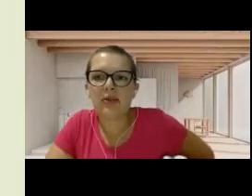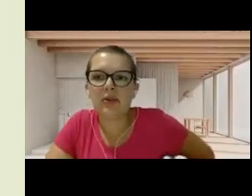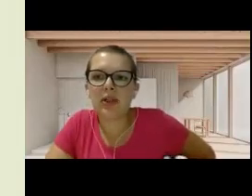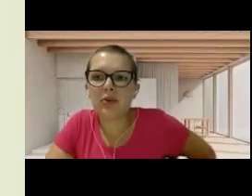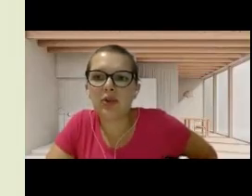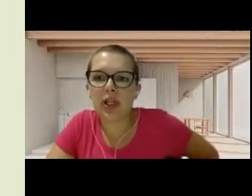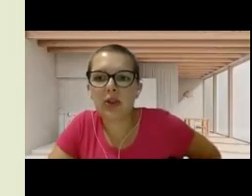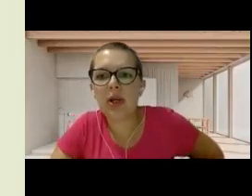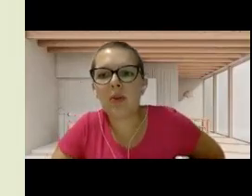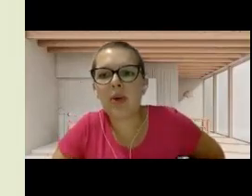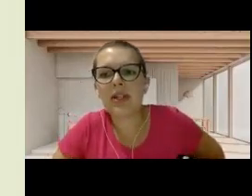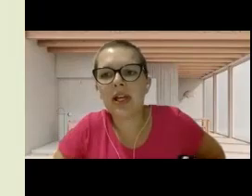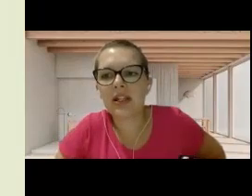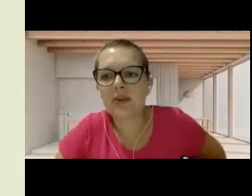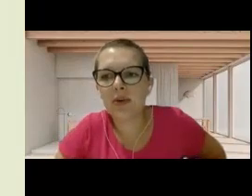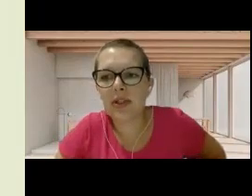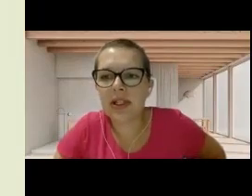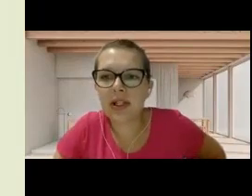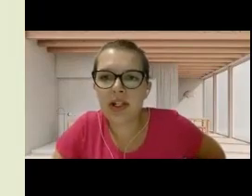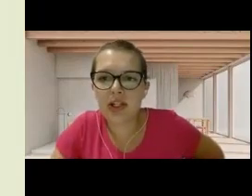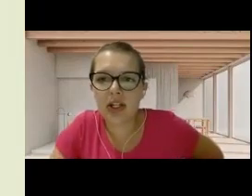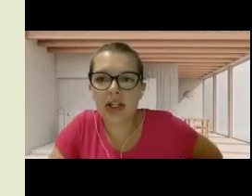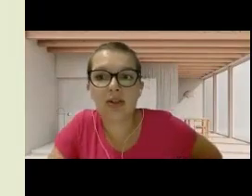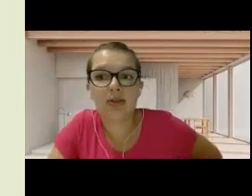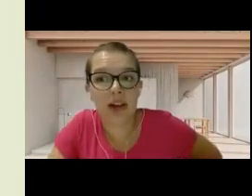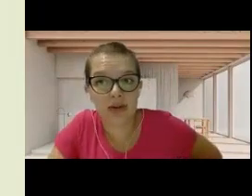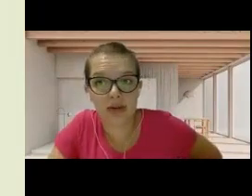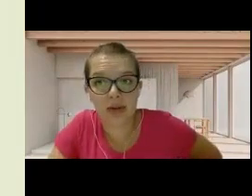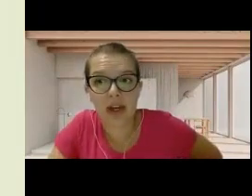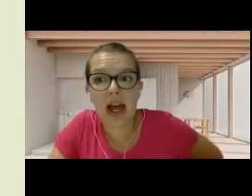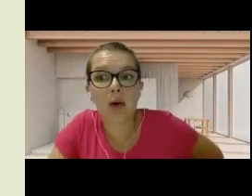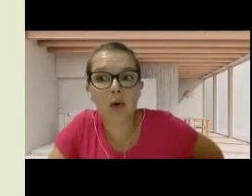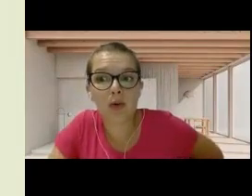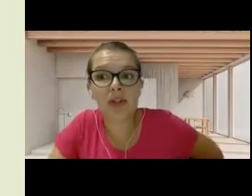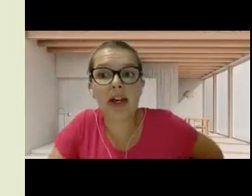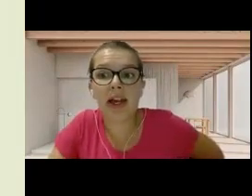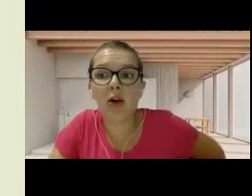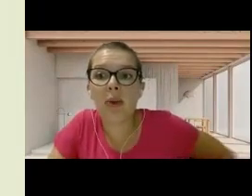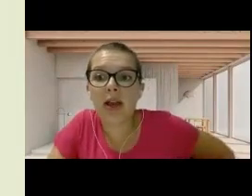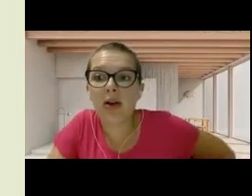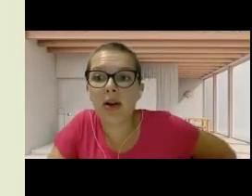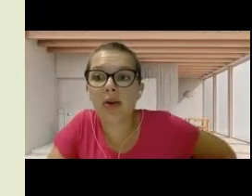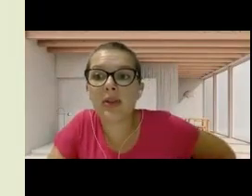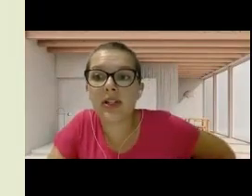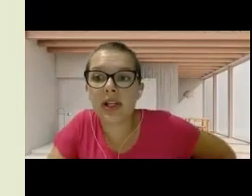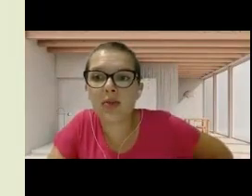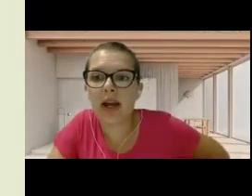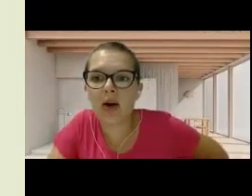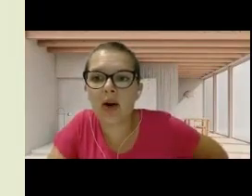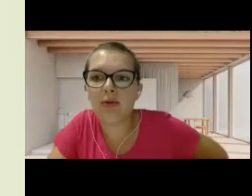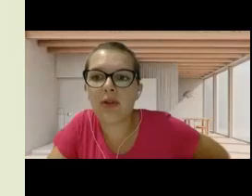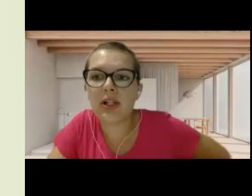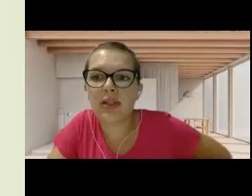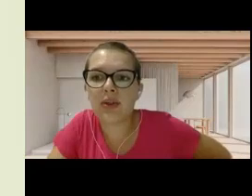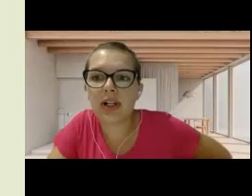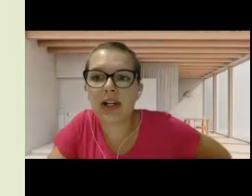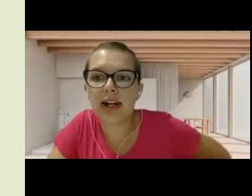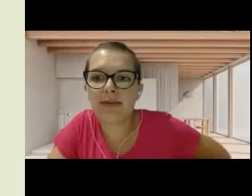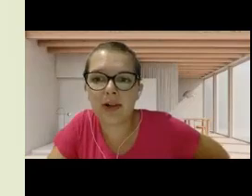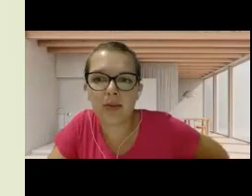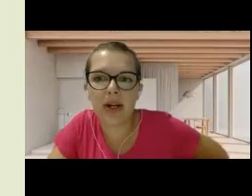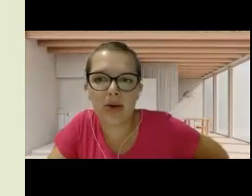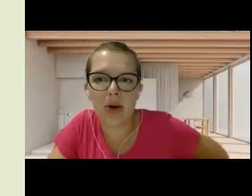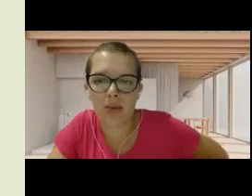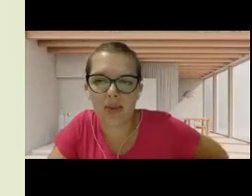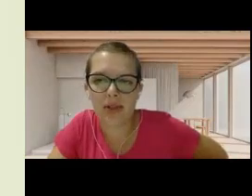agora está estudando um jeito para aumentar as fontes de energia renovável. A Rússia é o terceiro maior fornecedor